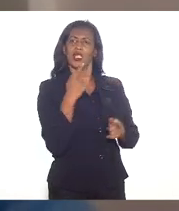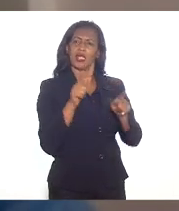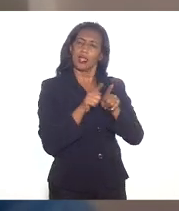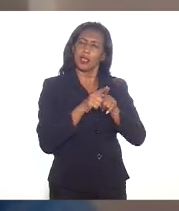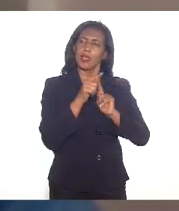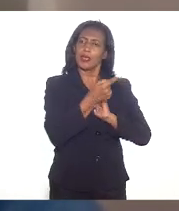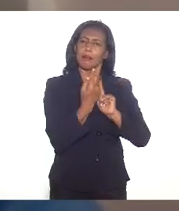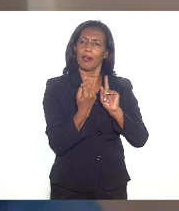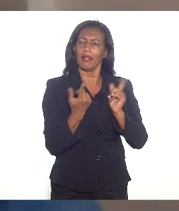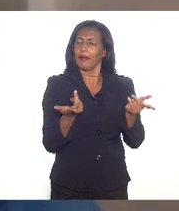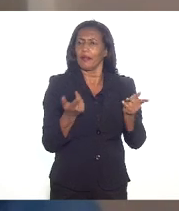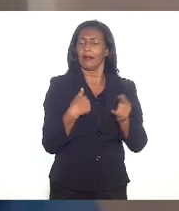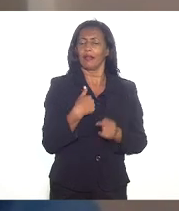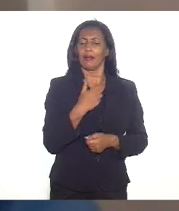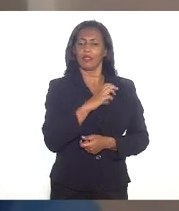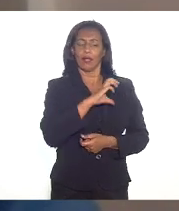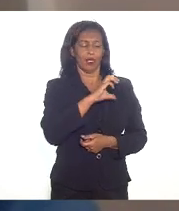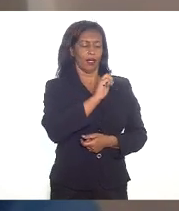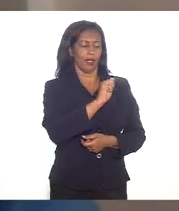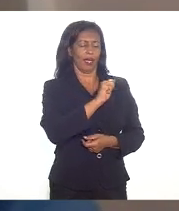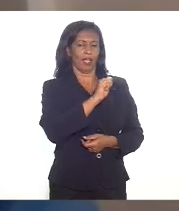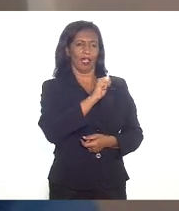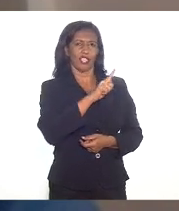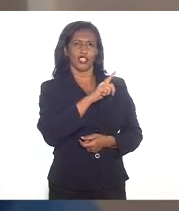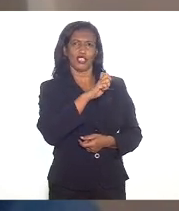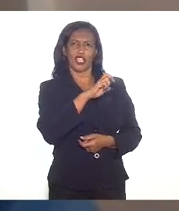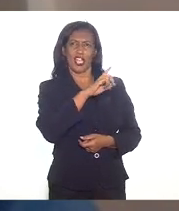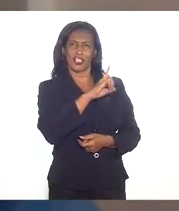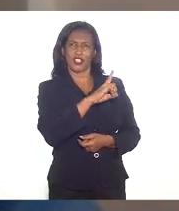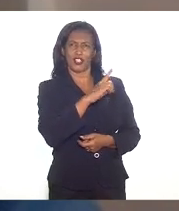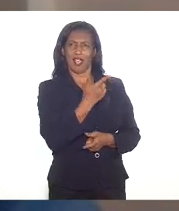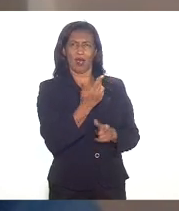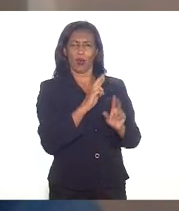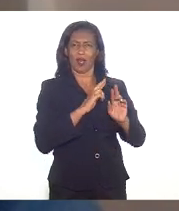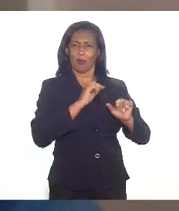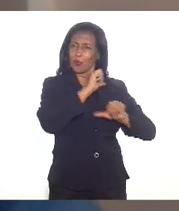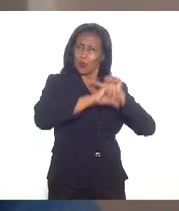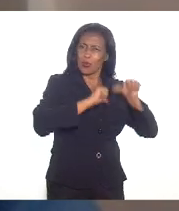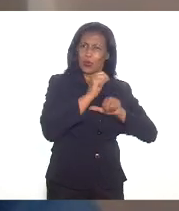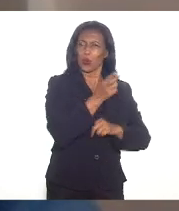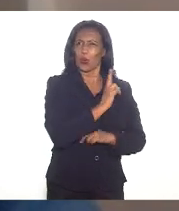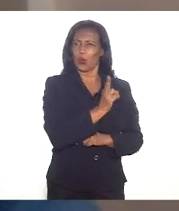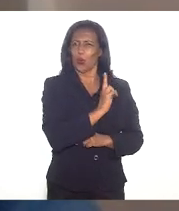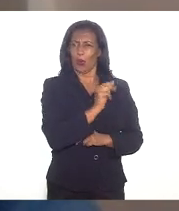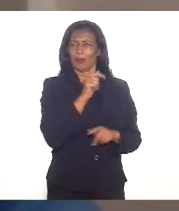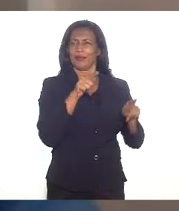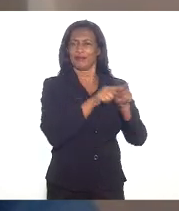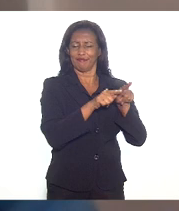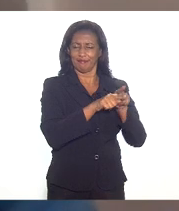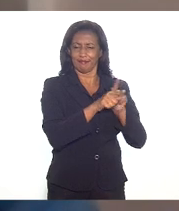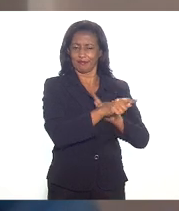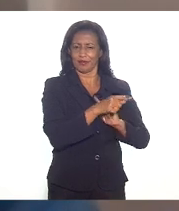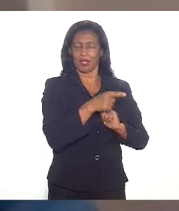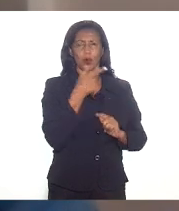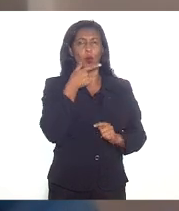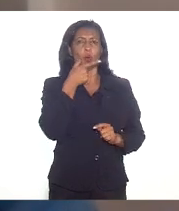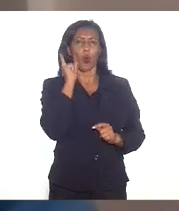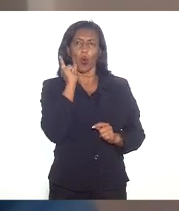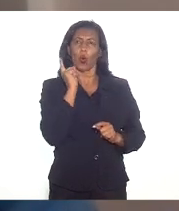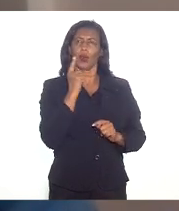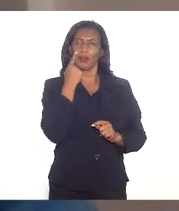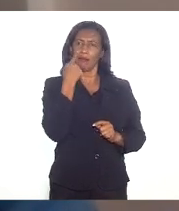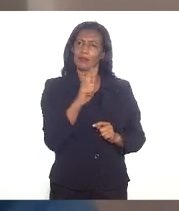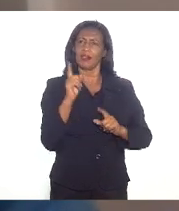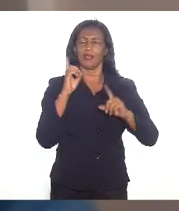é o inverso, e agora não é mais CAGED, agora é o E-Social. Né? E a gente estava olhando, agora saiu ontem os dados, se não me